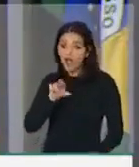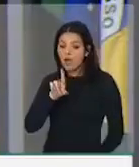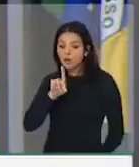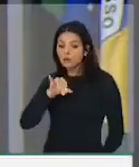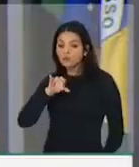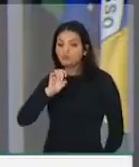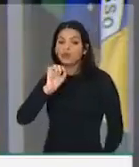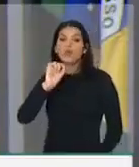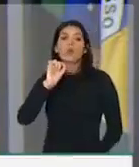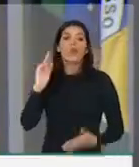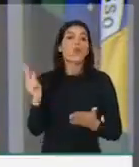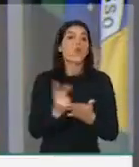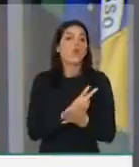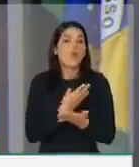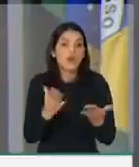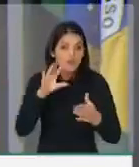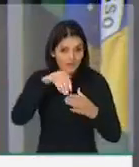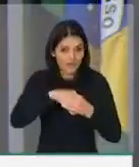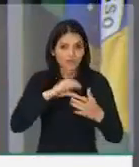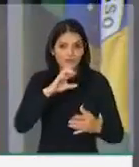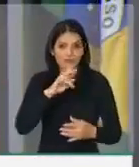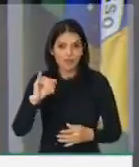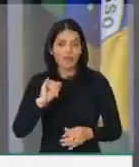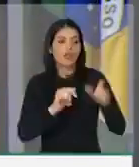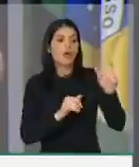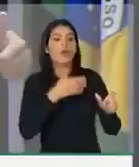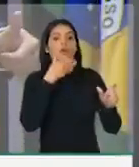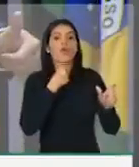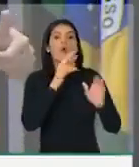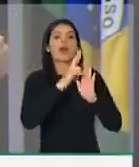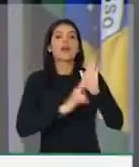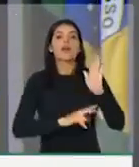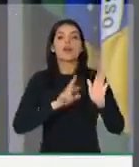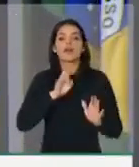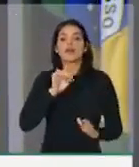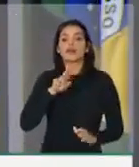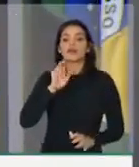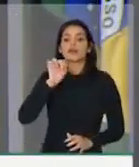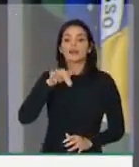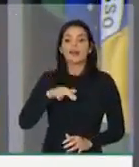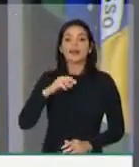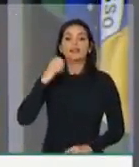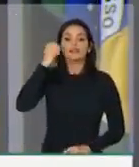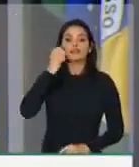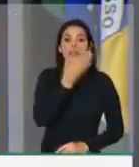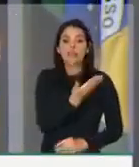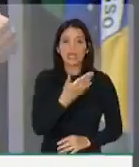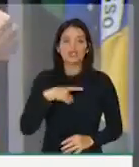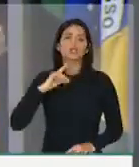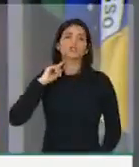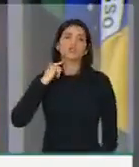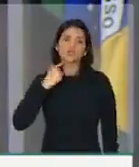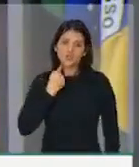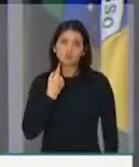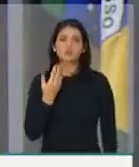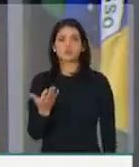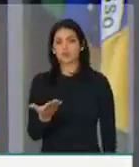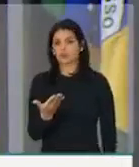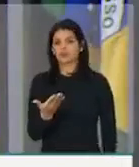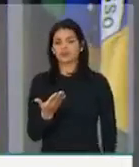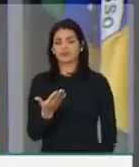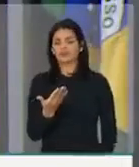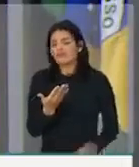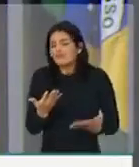o que que aconteceu Renan Calheiros o relator mais sujo do que pau de galinheiro